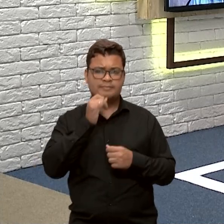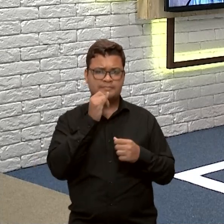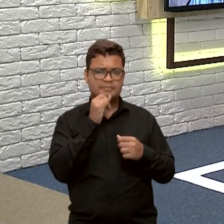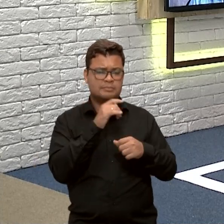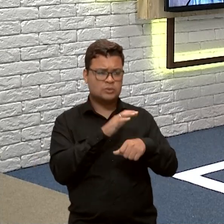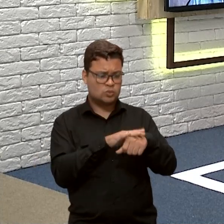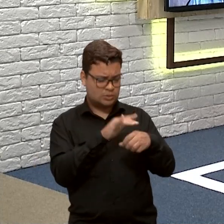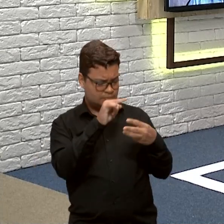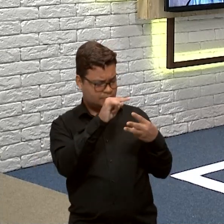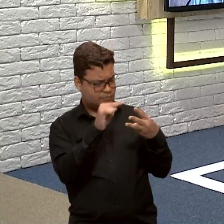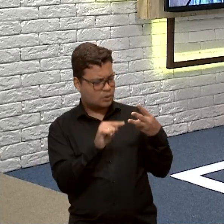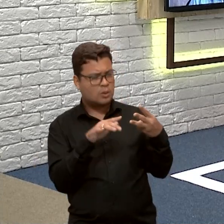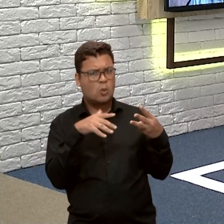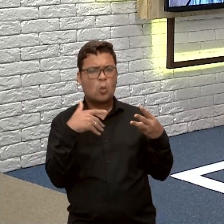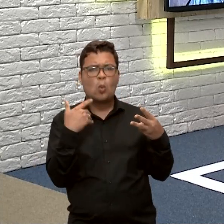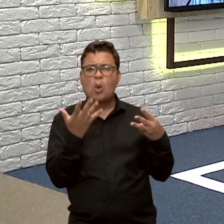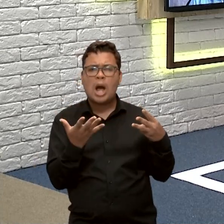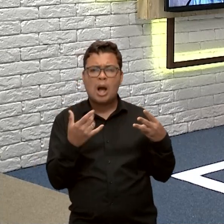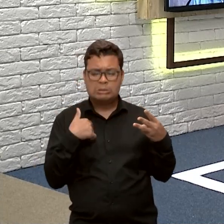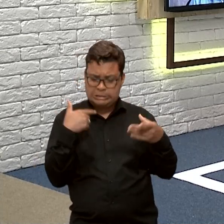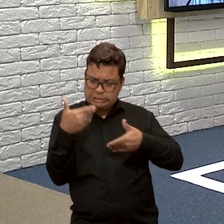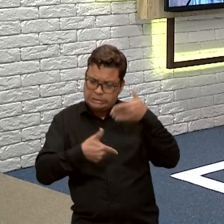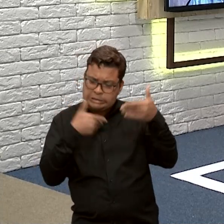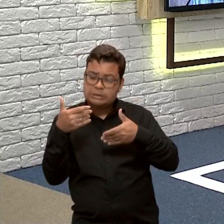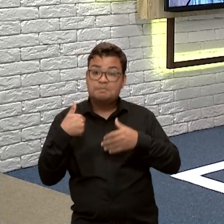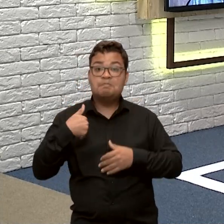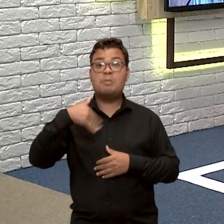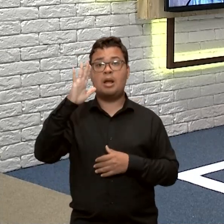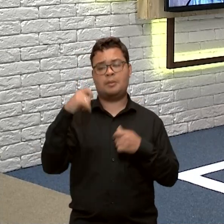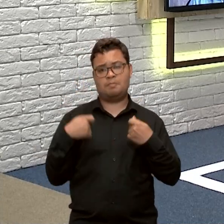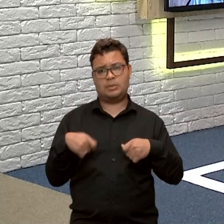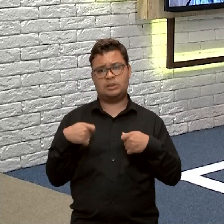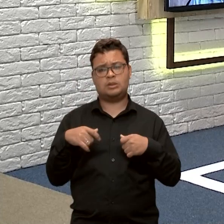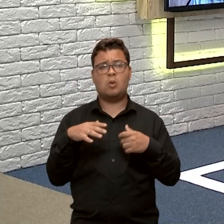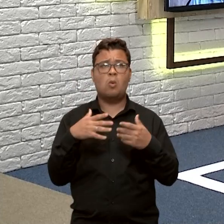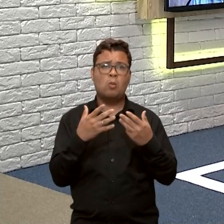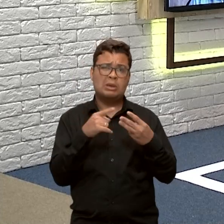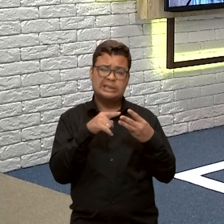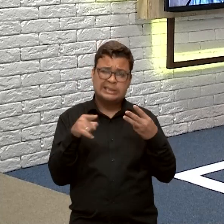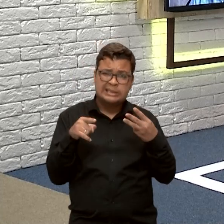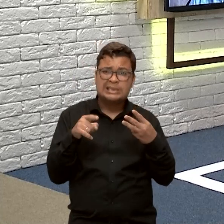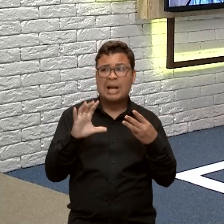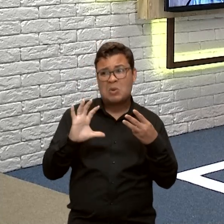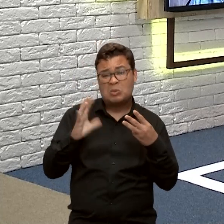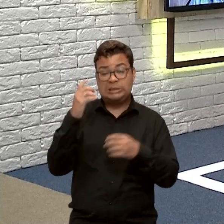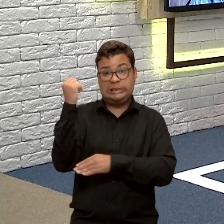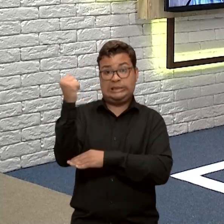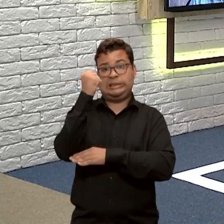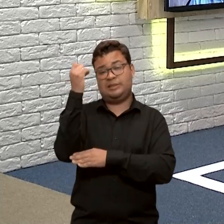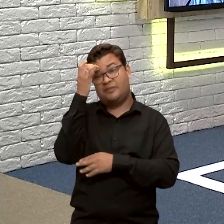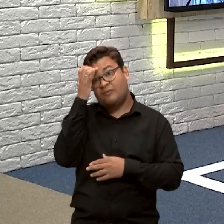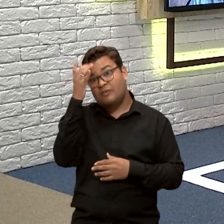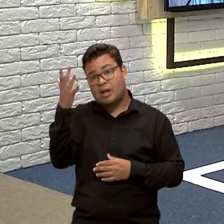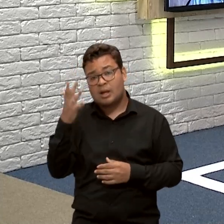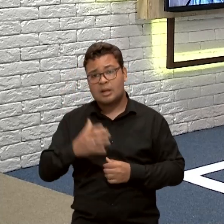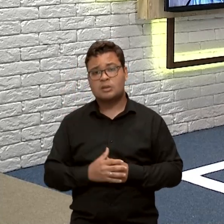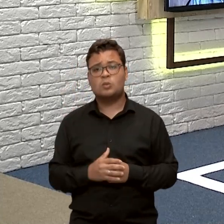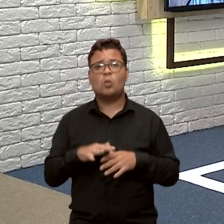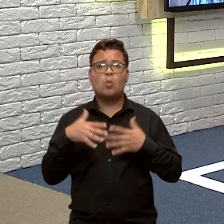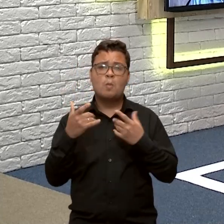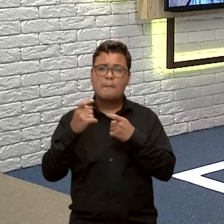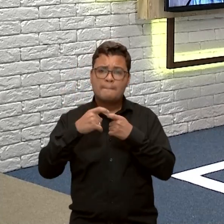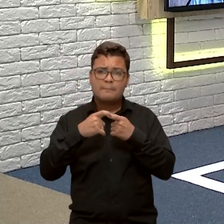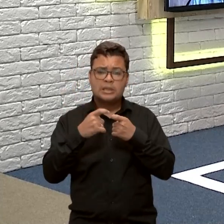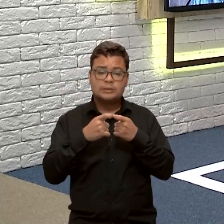né? Mas entre essas 3 doenças, há alguma que, não vou conseguir falar essa palavra, alguma